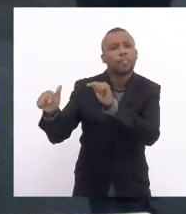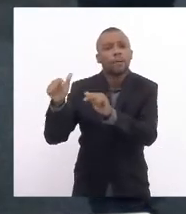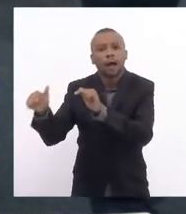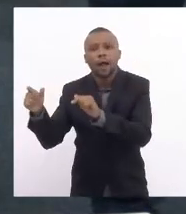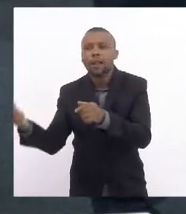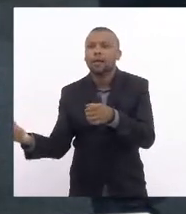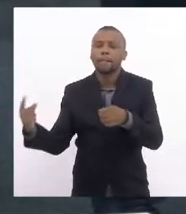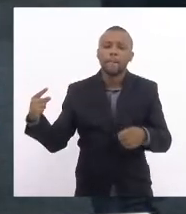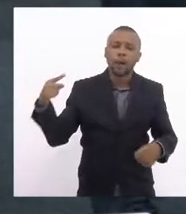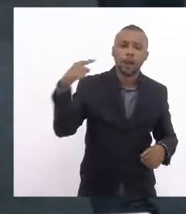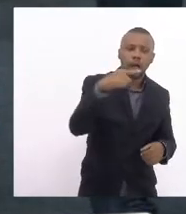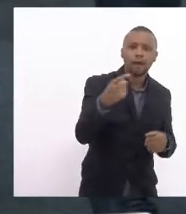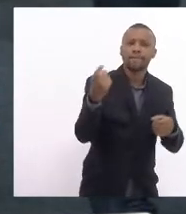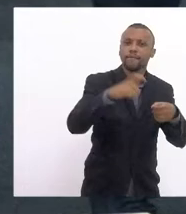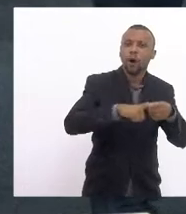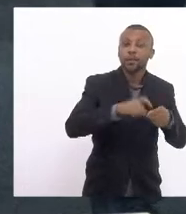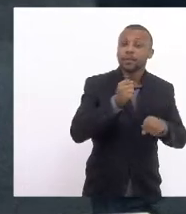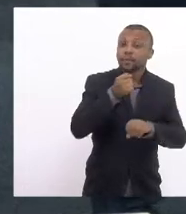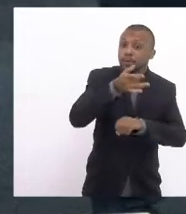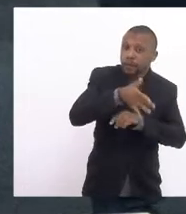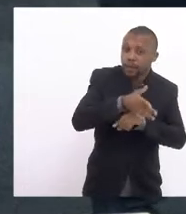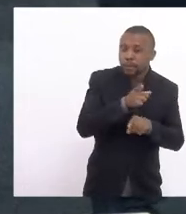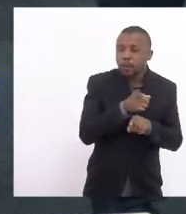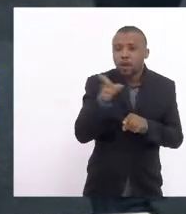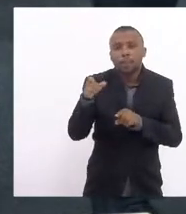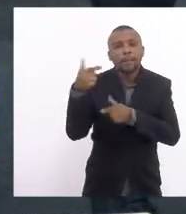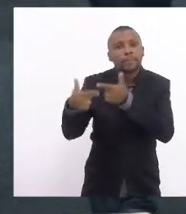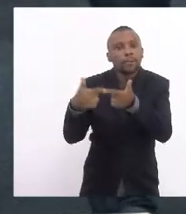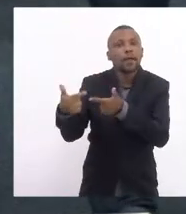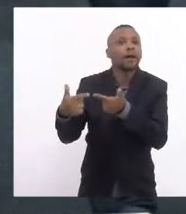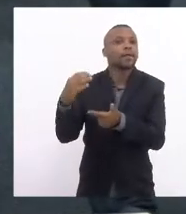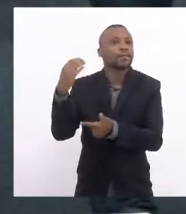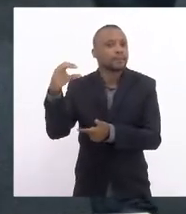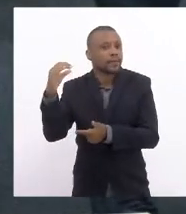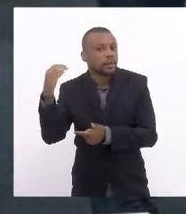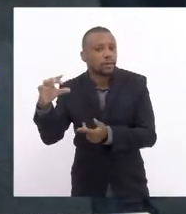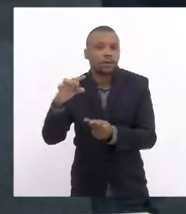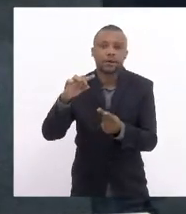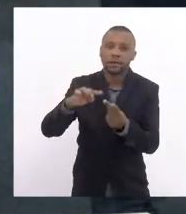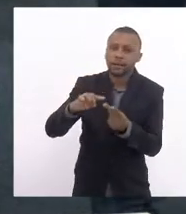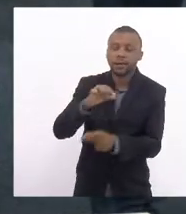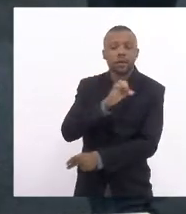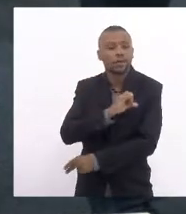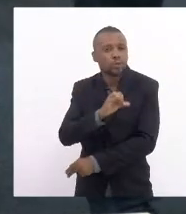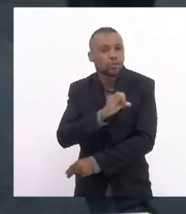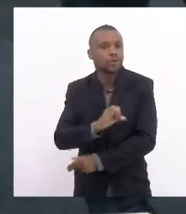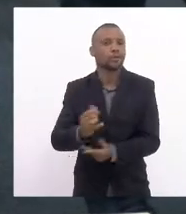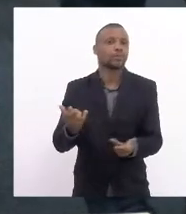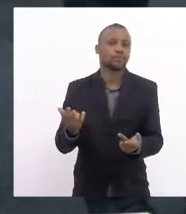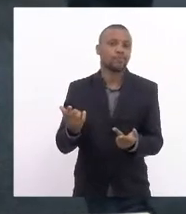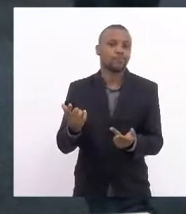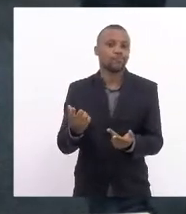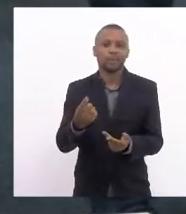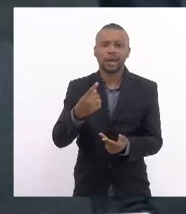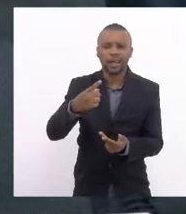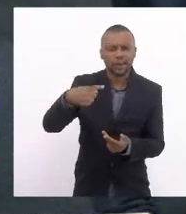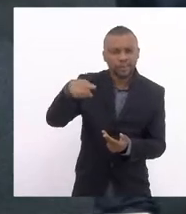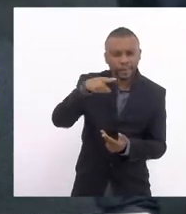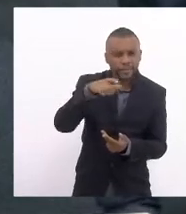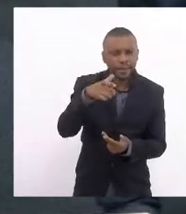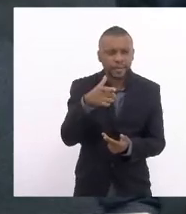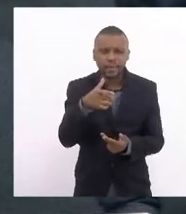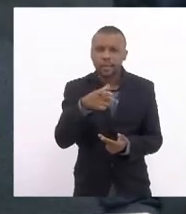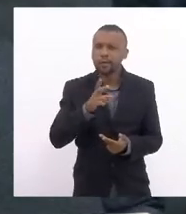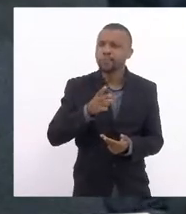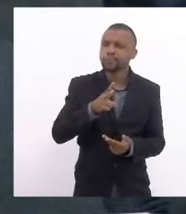povo gonçalense, ele sai de madrugada para trabalhar em Niterói, para trabalhar no Rio de Janeiro. Aí você vai manter um